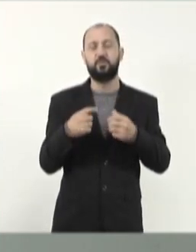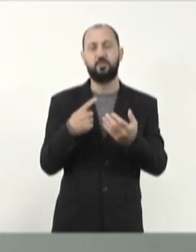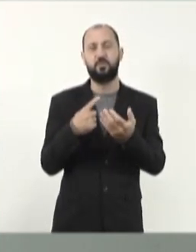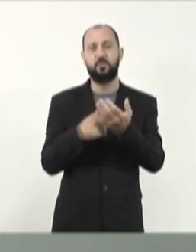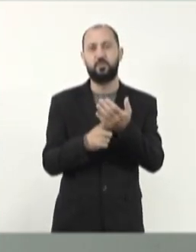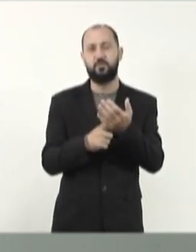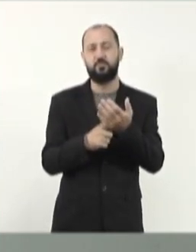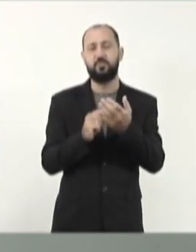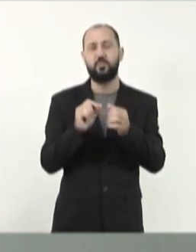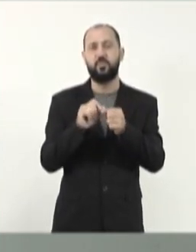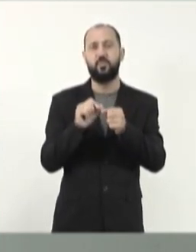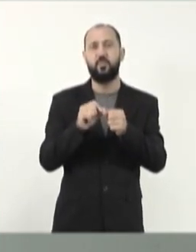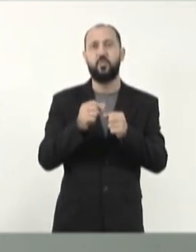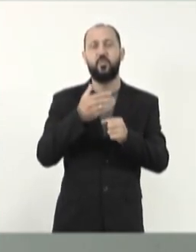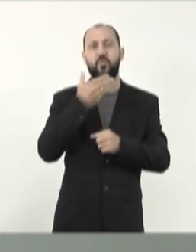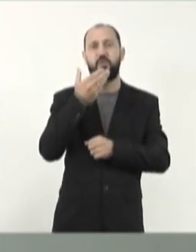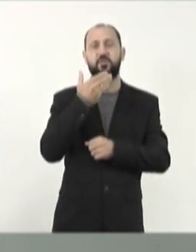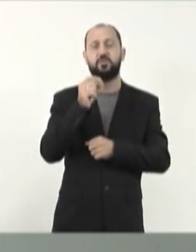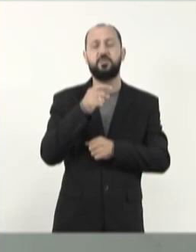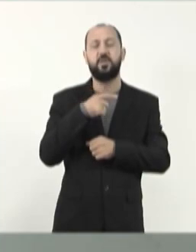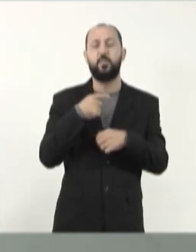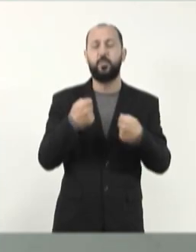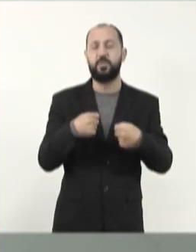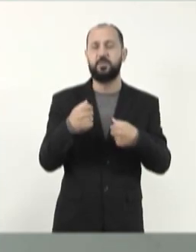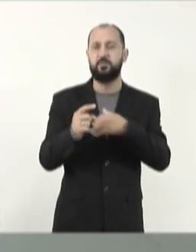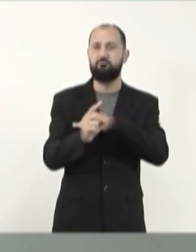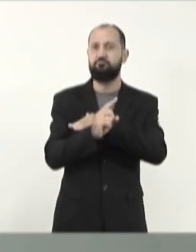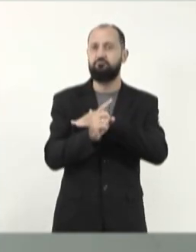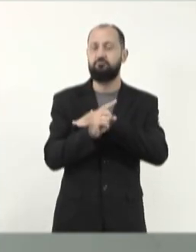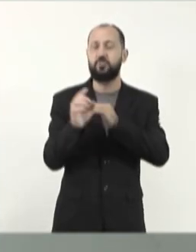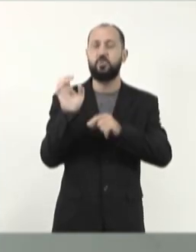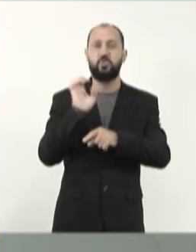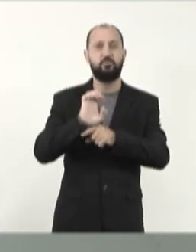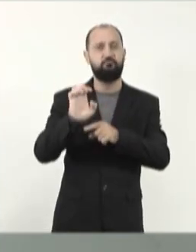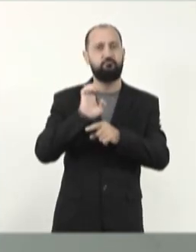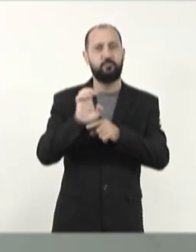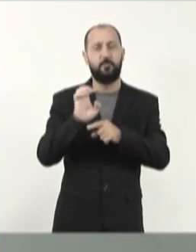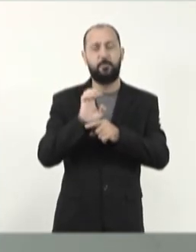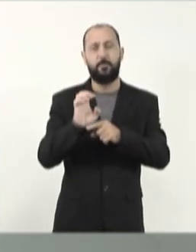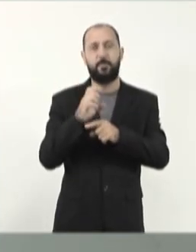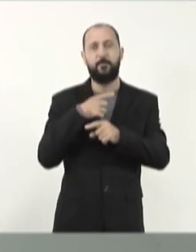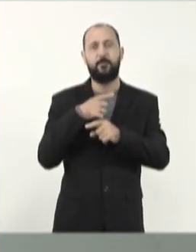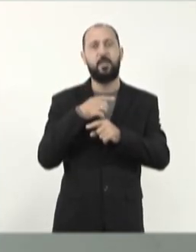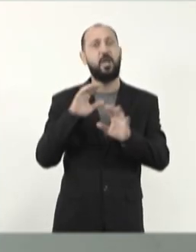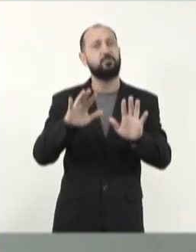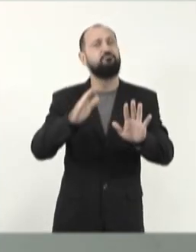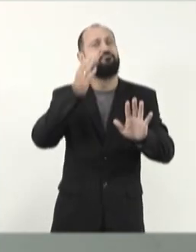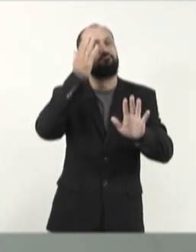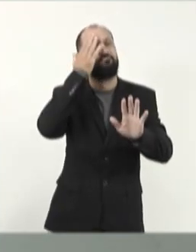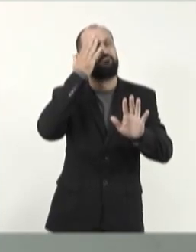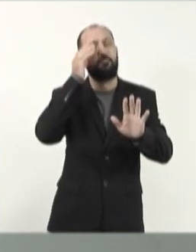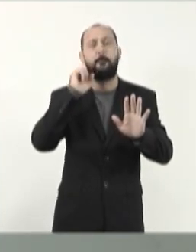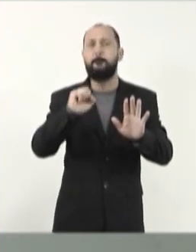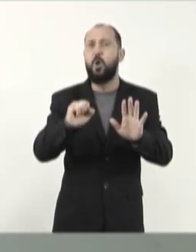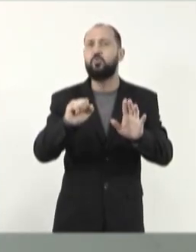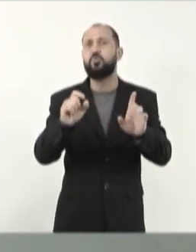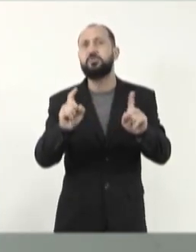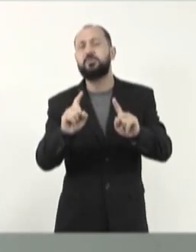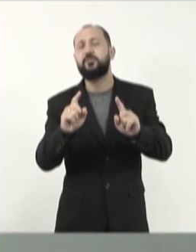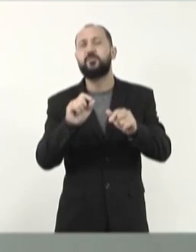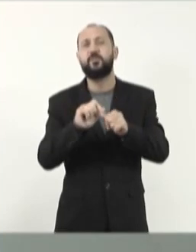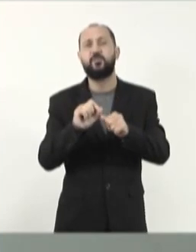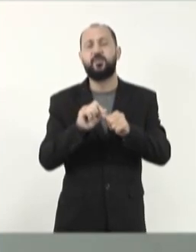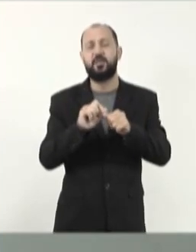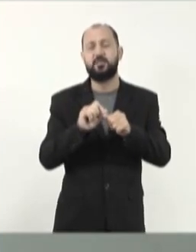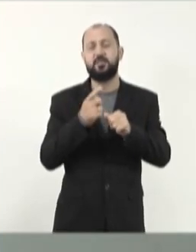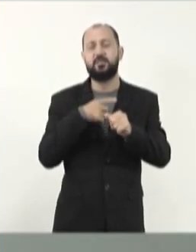acordo, o que com certeza facilita a vida de quem demanda desse serviço e do Estado também, que inevitavelmente pode, ou até mesmo não, ter que fazer